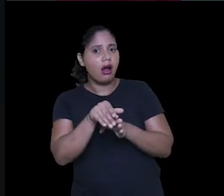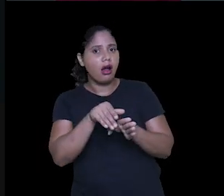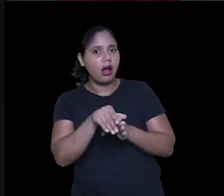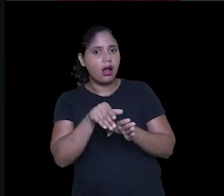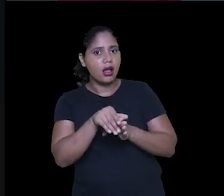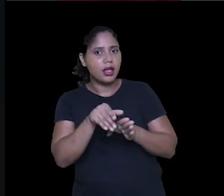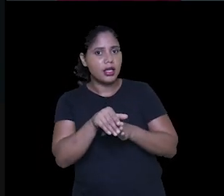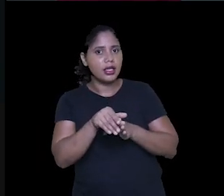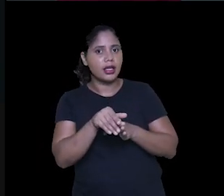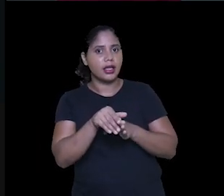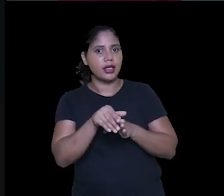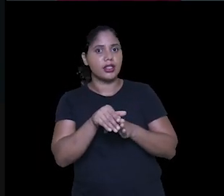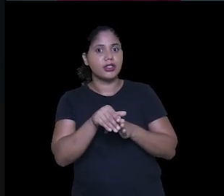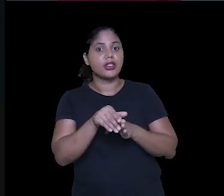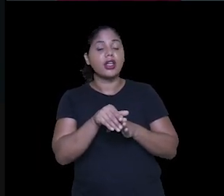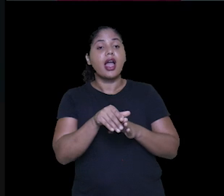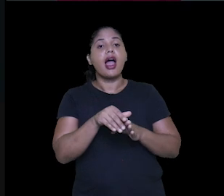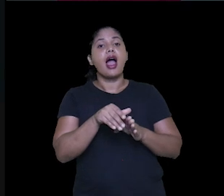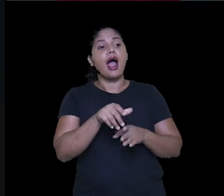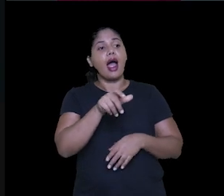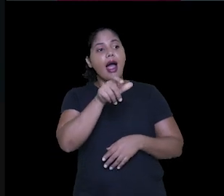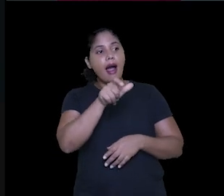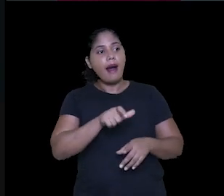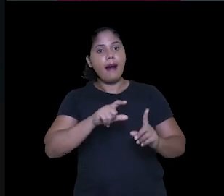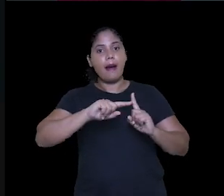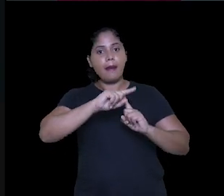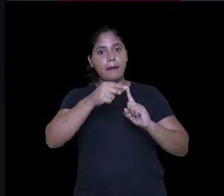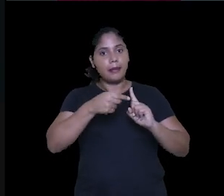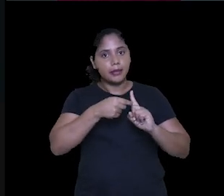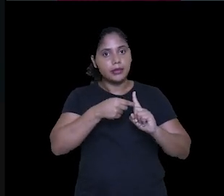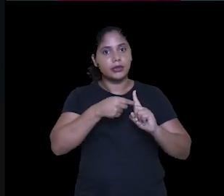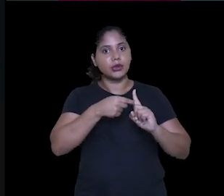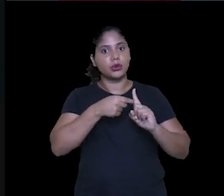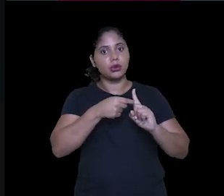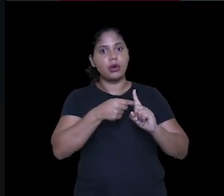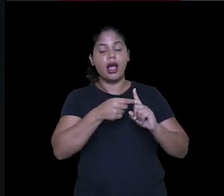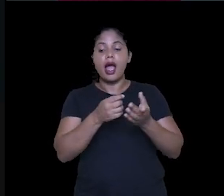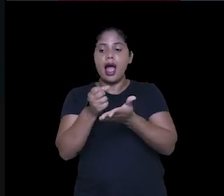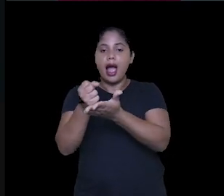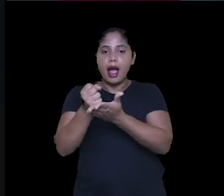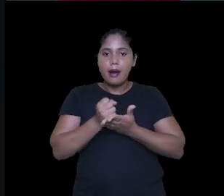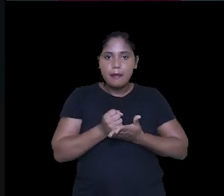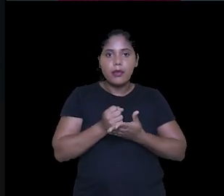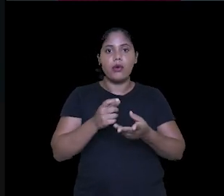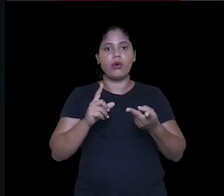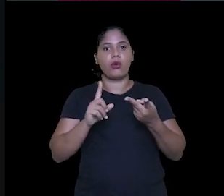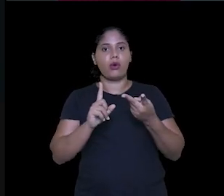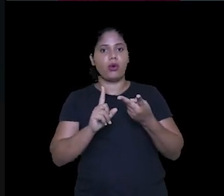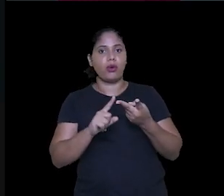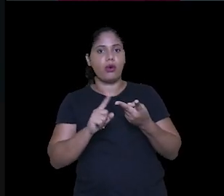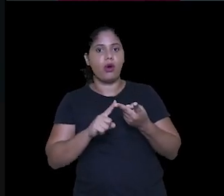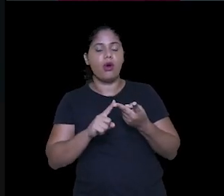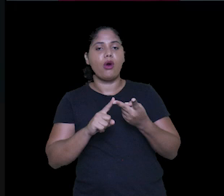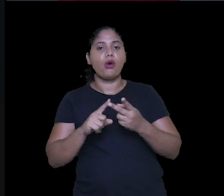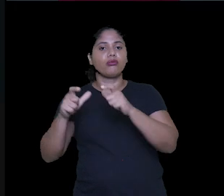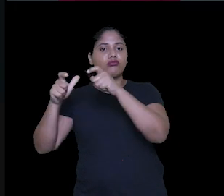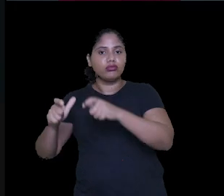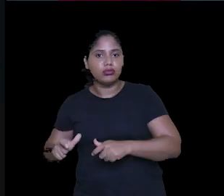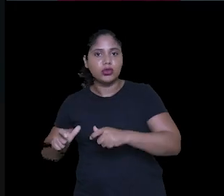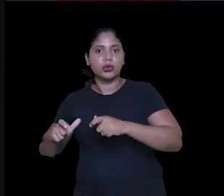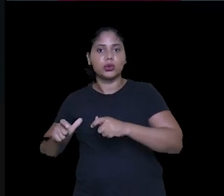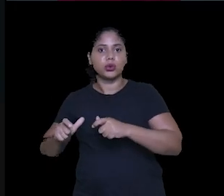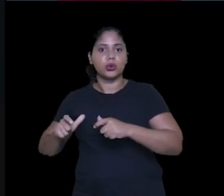Uma outra coisa que a gente deve observar é se o bebê está no posicionamento correto. Então, aqui nesse slide, a gente tem uma